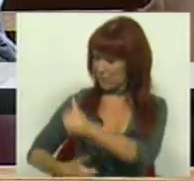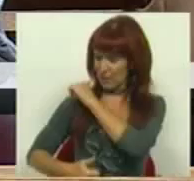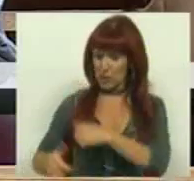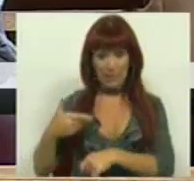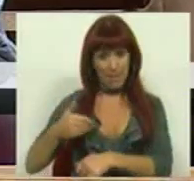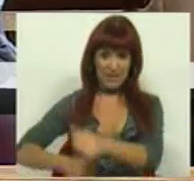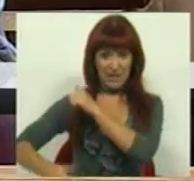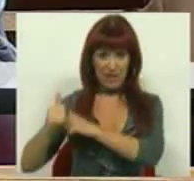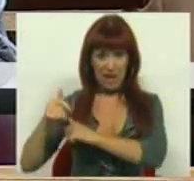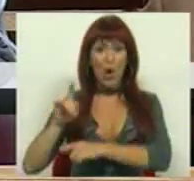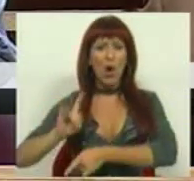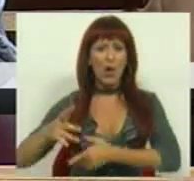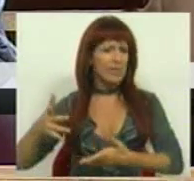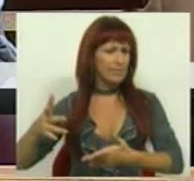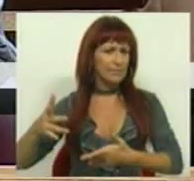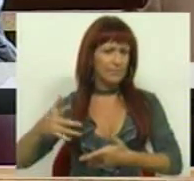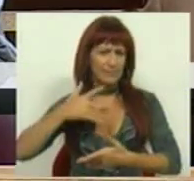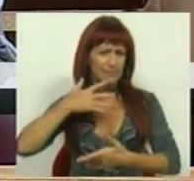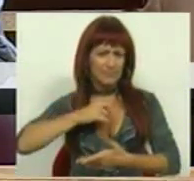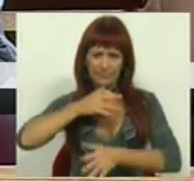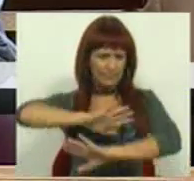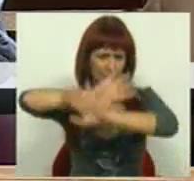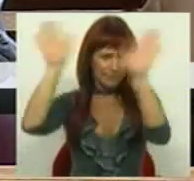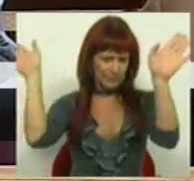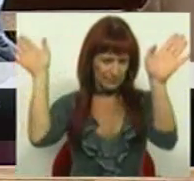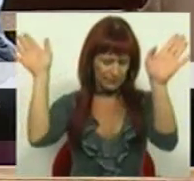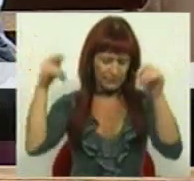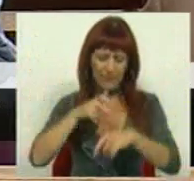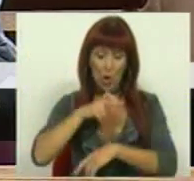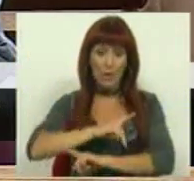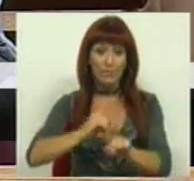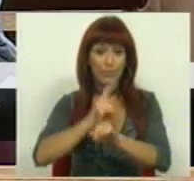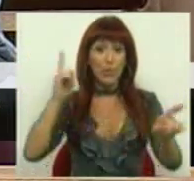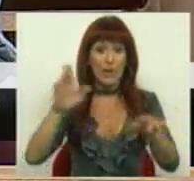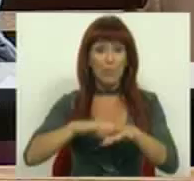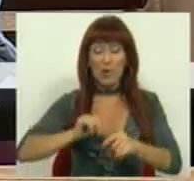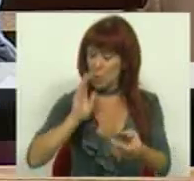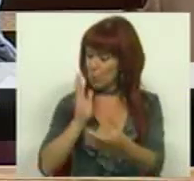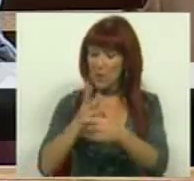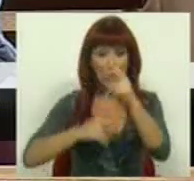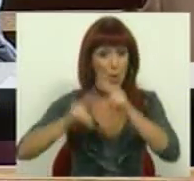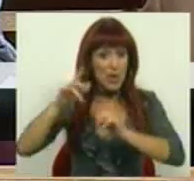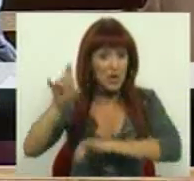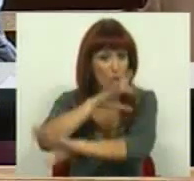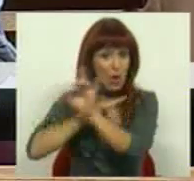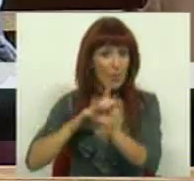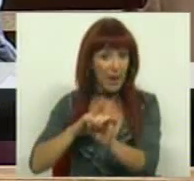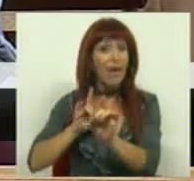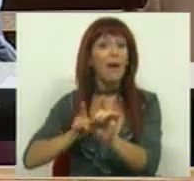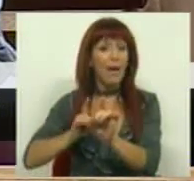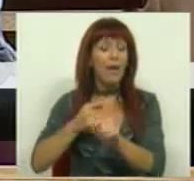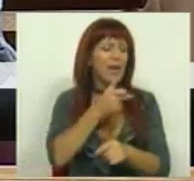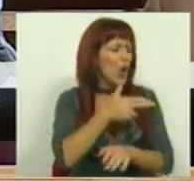da semana passada, são absolutamente catastróficos. Catastróficos para aquilo que é o processo de construção europeia